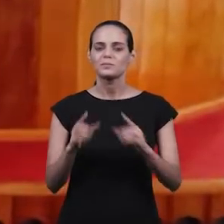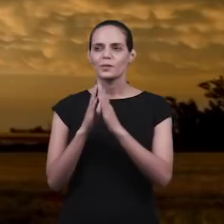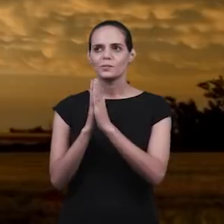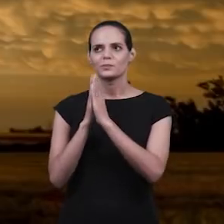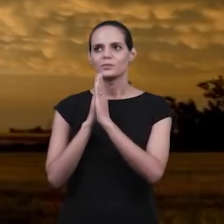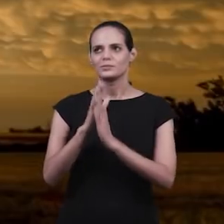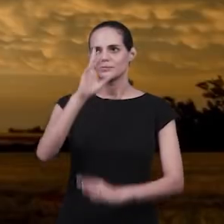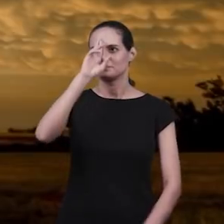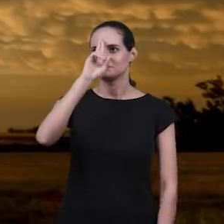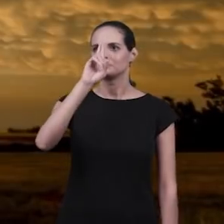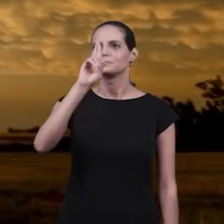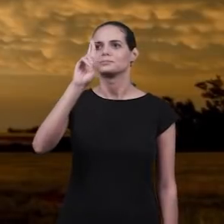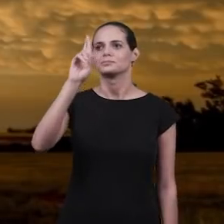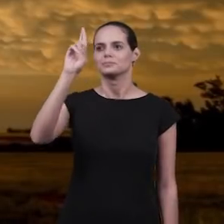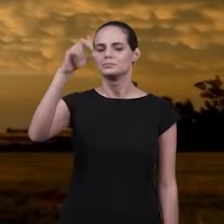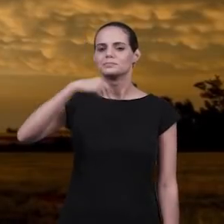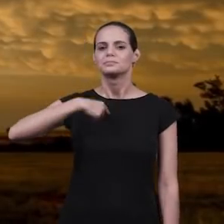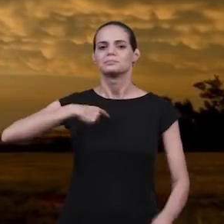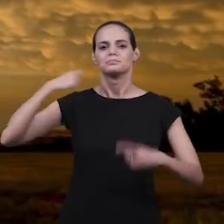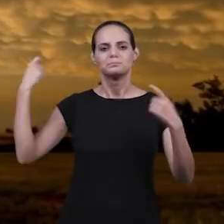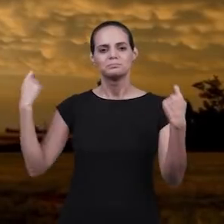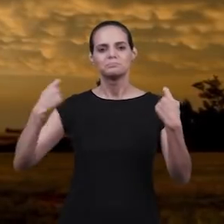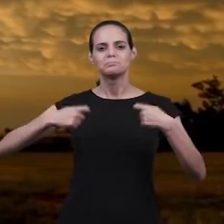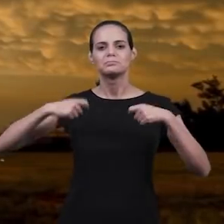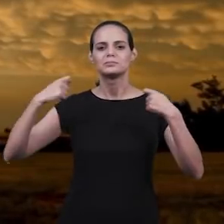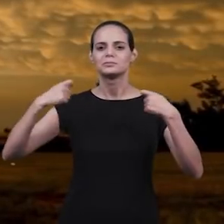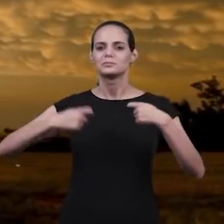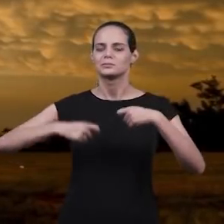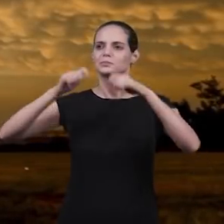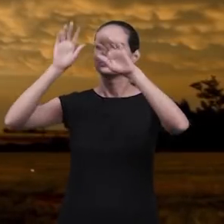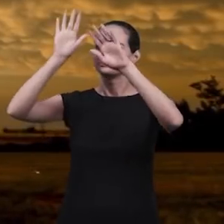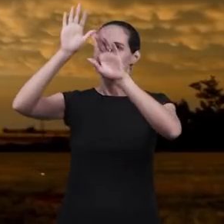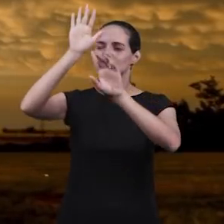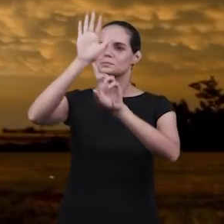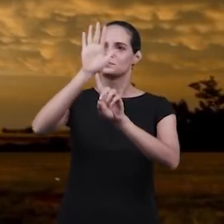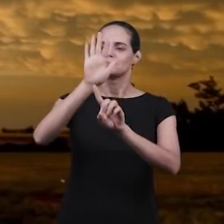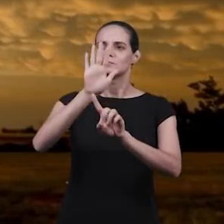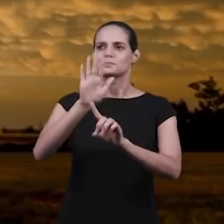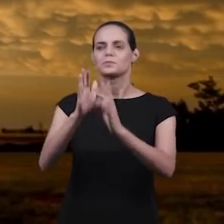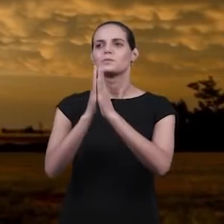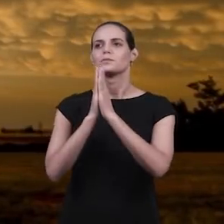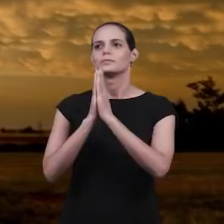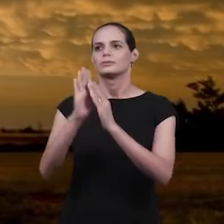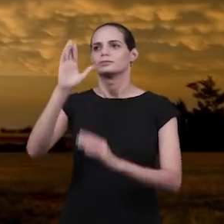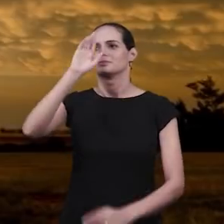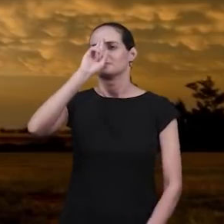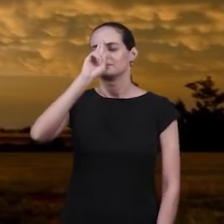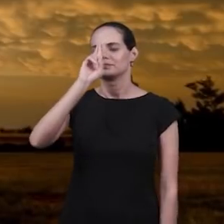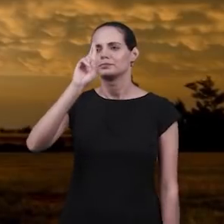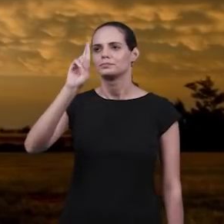mão. Senhor, Senhor, Senhor,